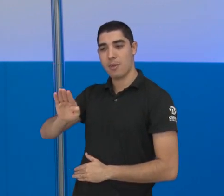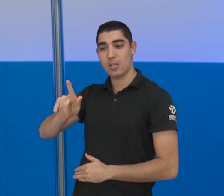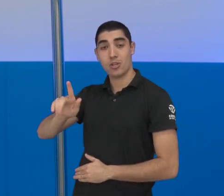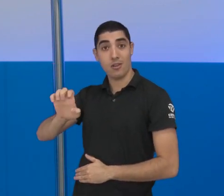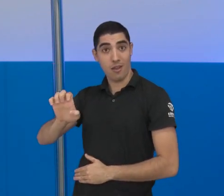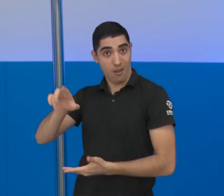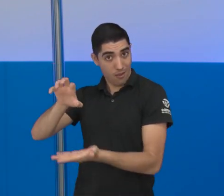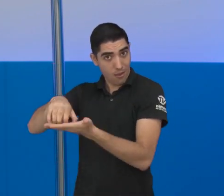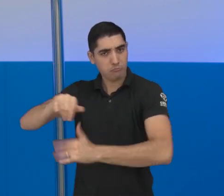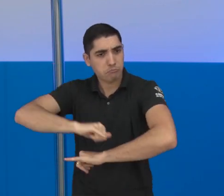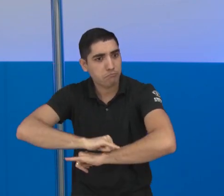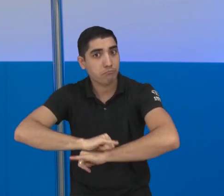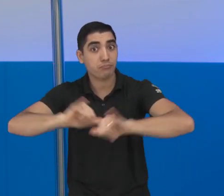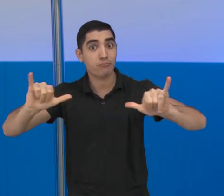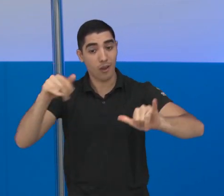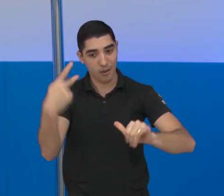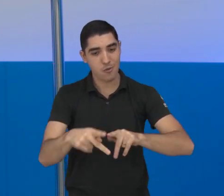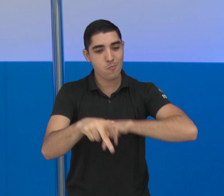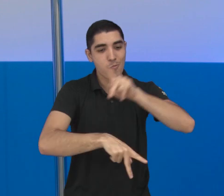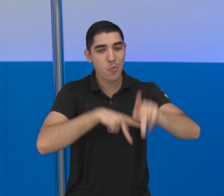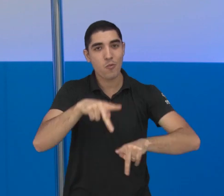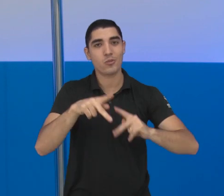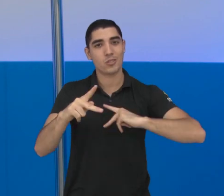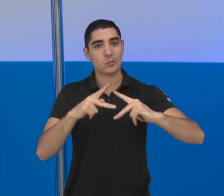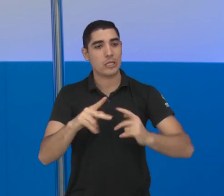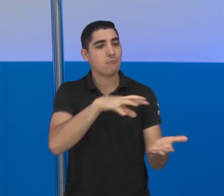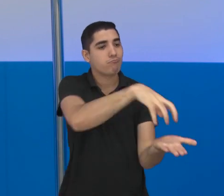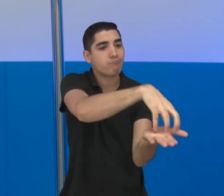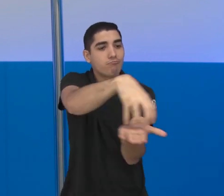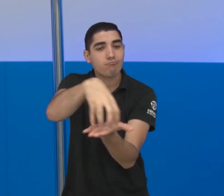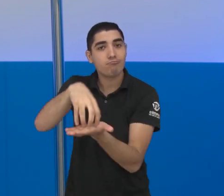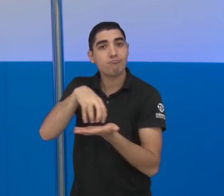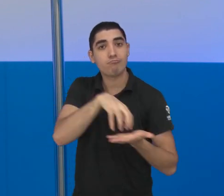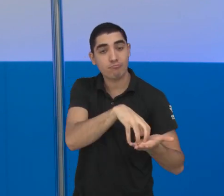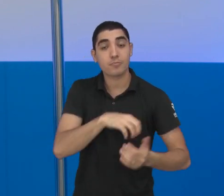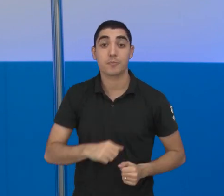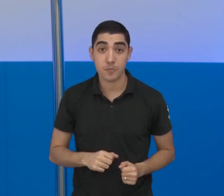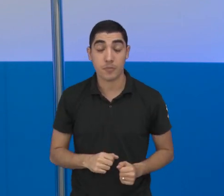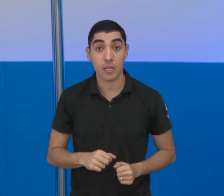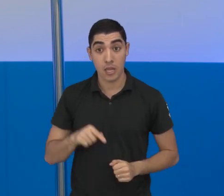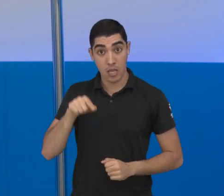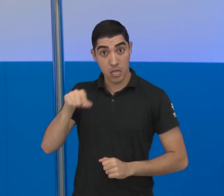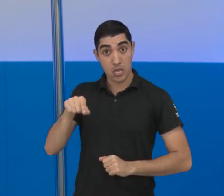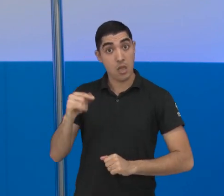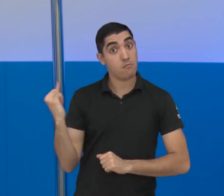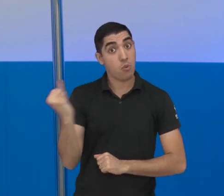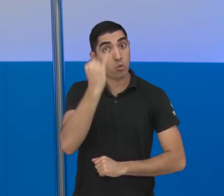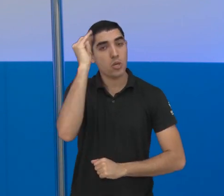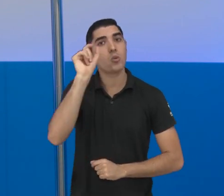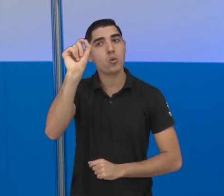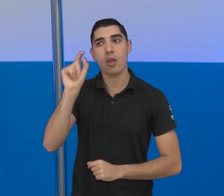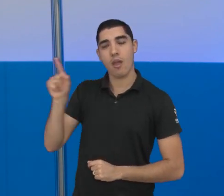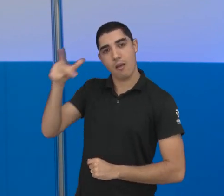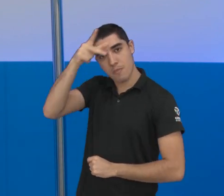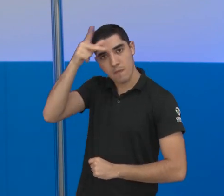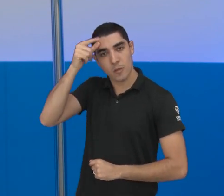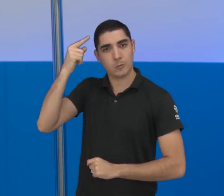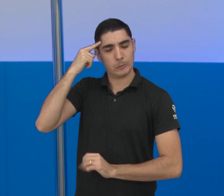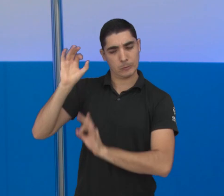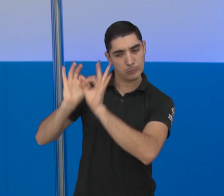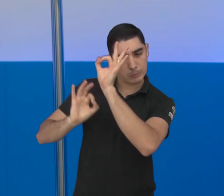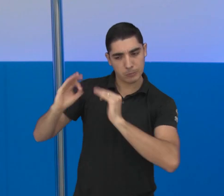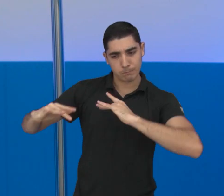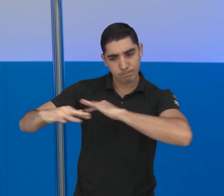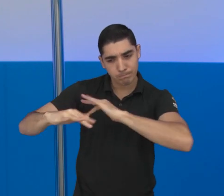do IBGE, que divulgou a população da nossa cidade por regiões. E muito mais do que números, esses dados são fundamentais para